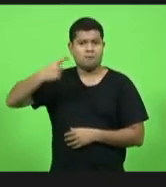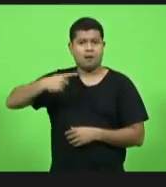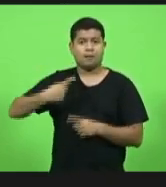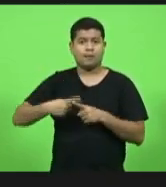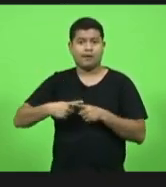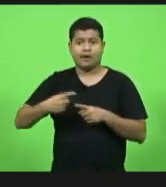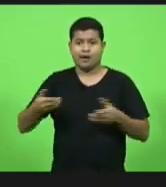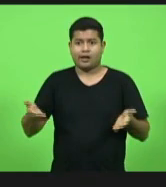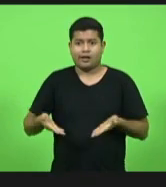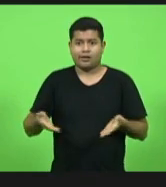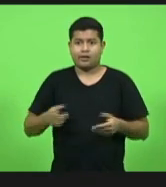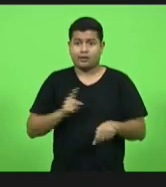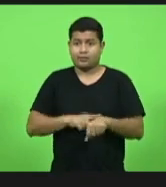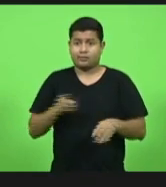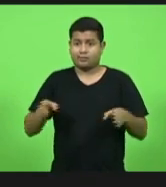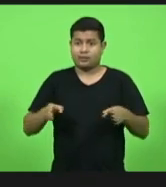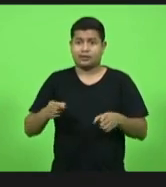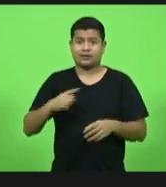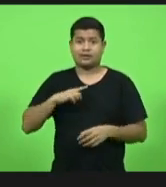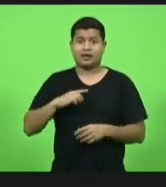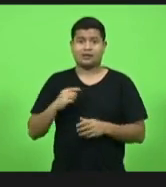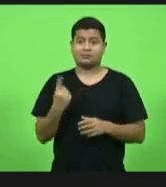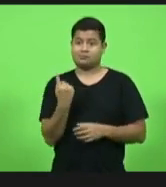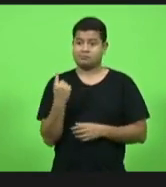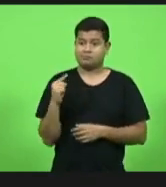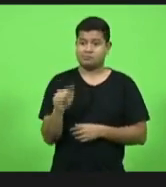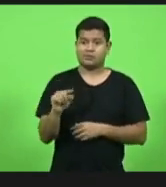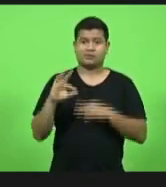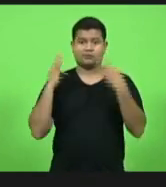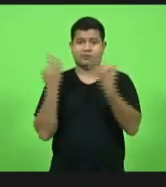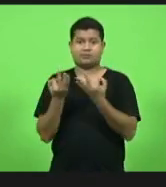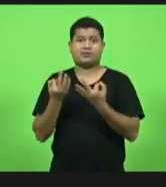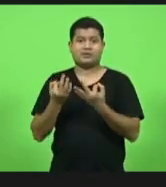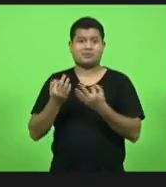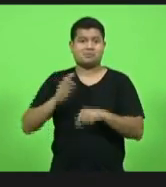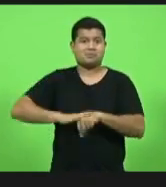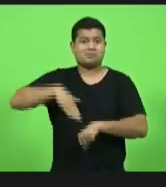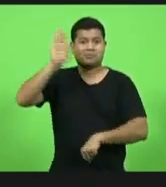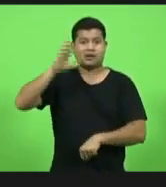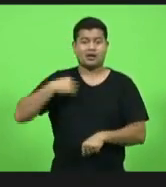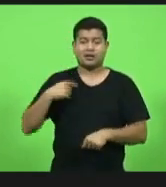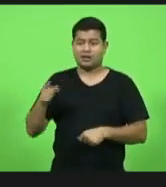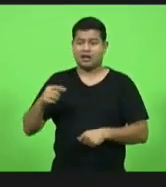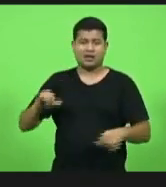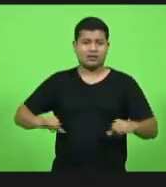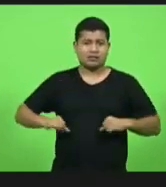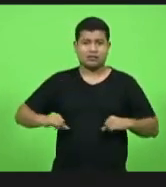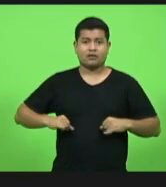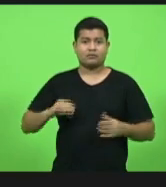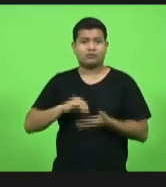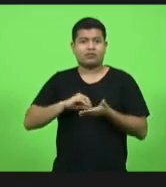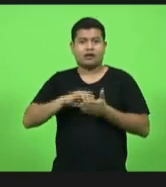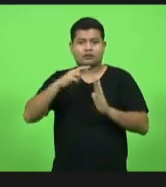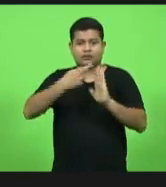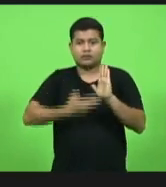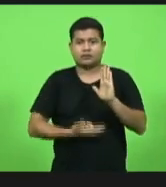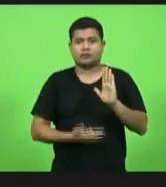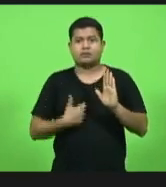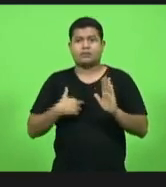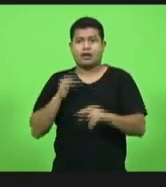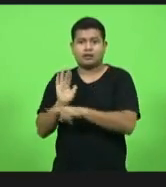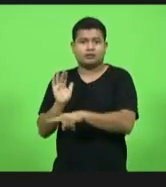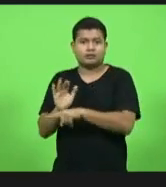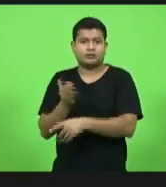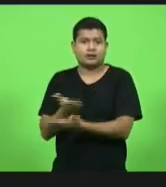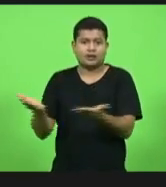neste momento, nós temos mais de 1.000 famílias que sofrem da angústia de não ter uma regulamentação para lhes amparar. Isso